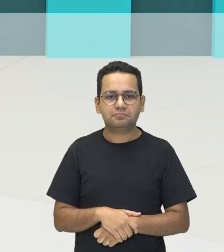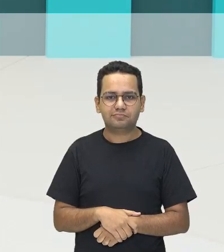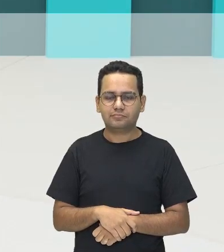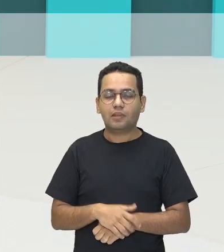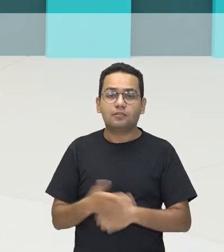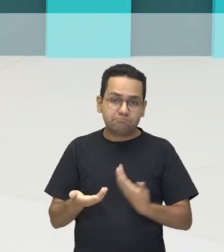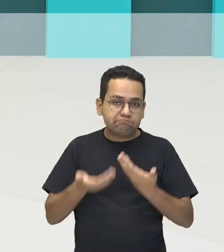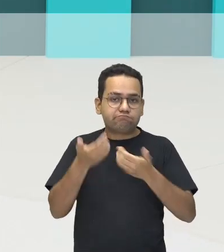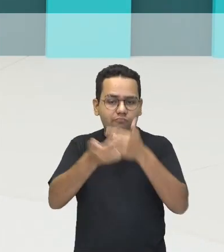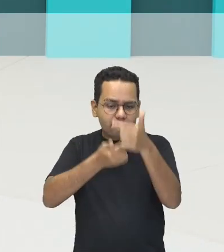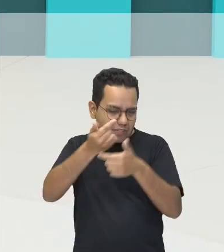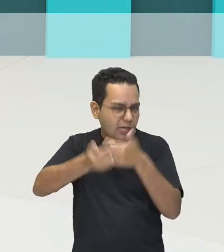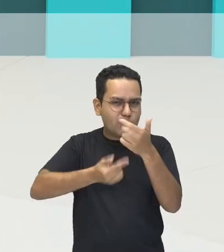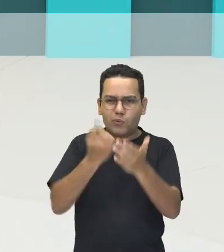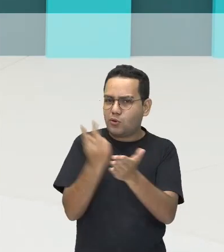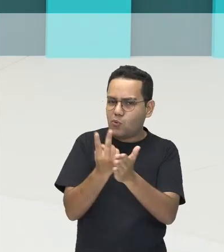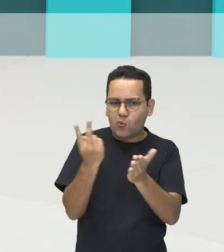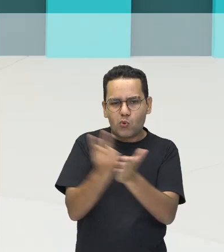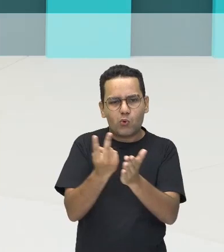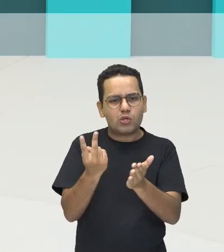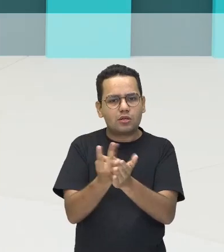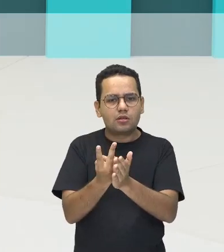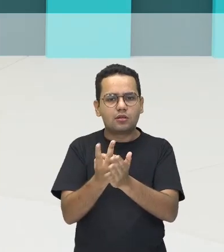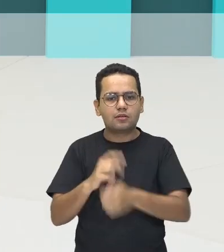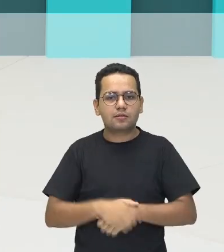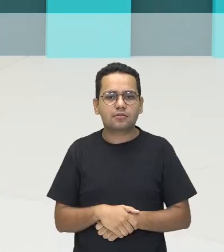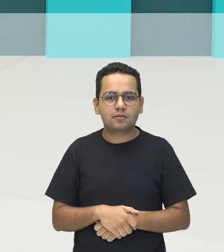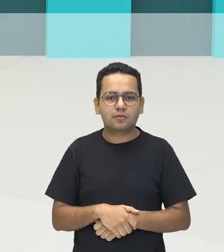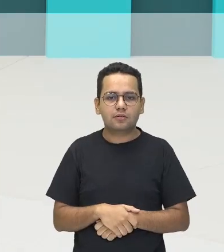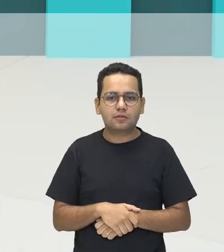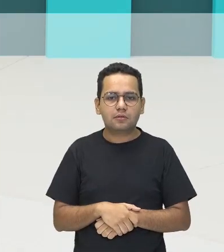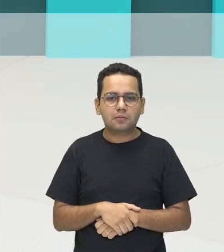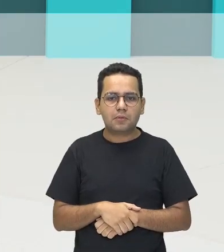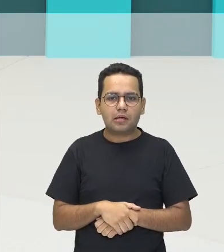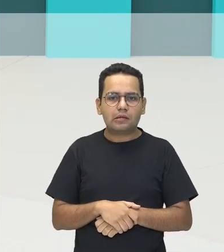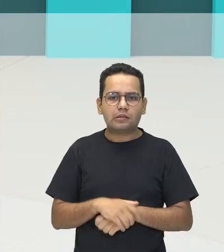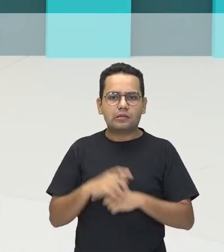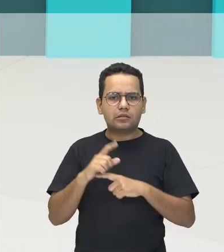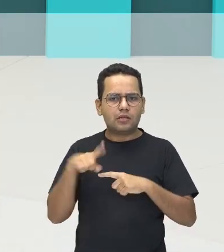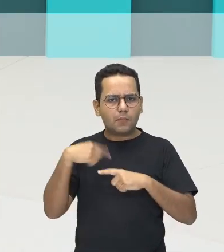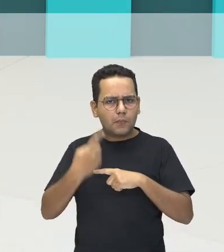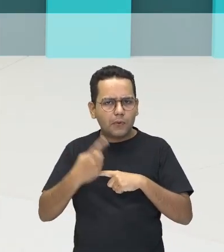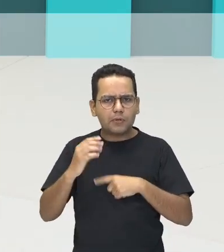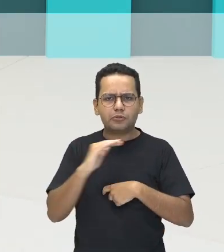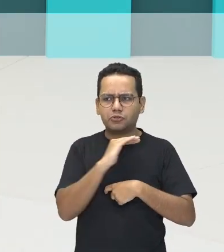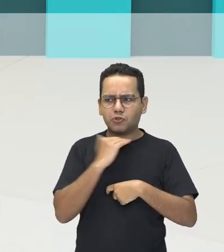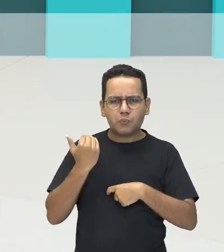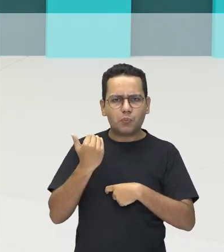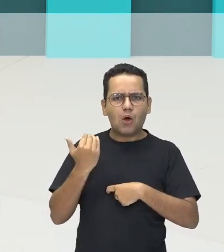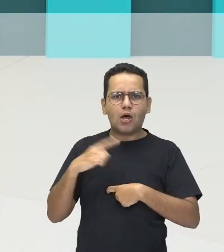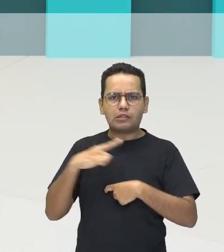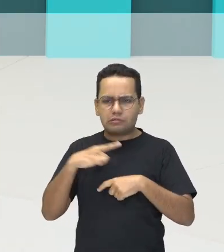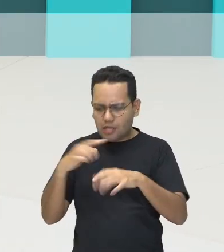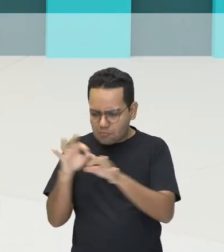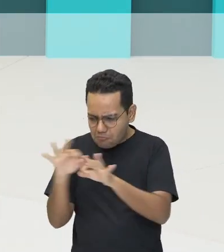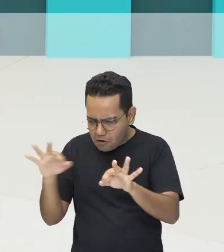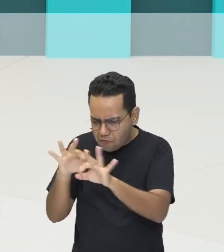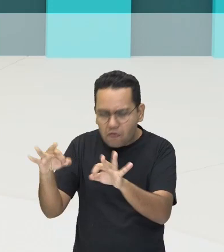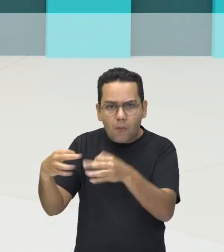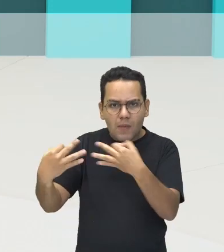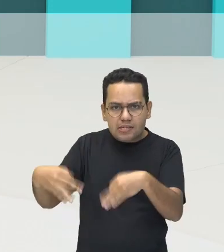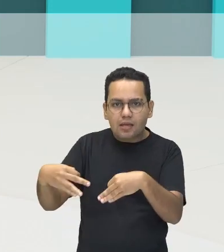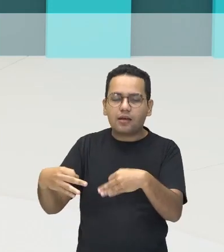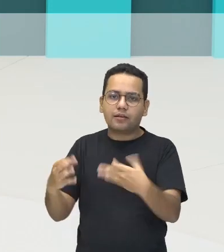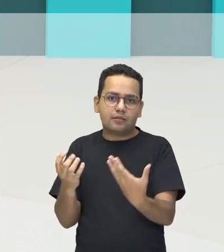vida, e nem para o teu sepulcro terás a medida certa. Veja que agora ele já de fato se tornou um adulto e vai seguir para uma